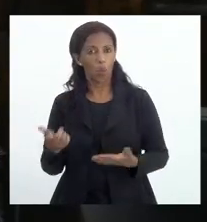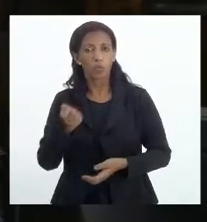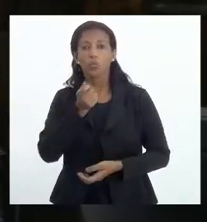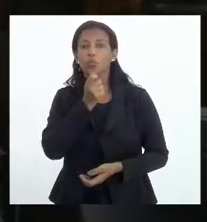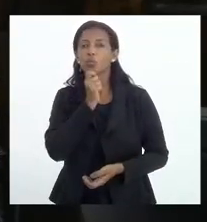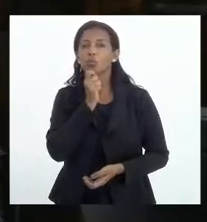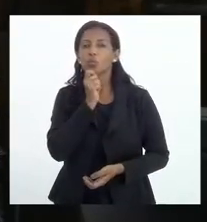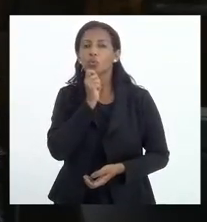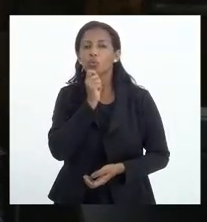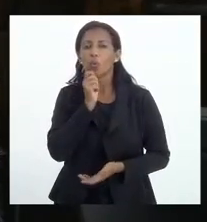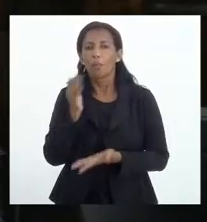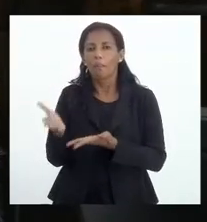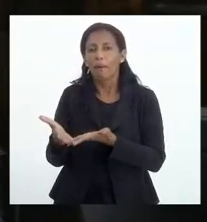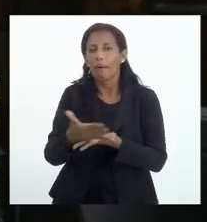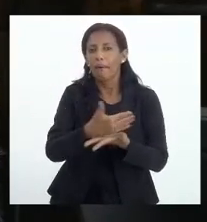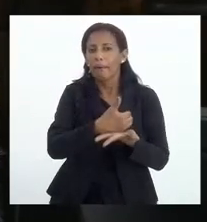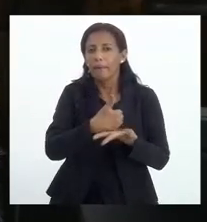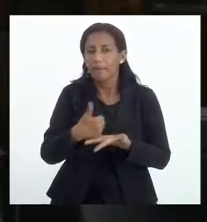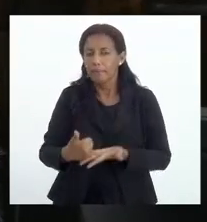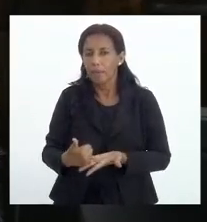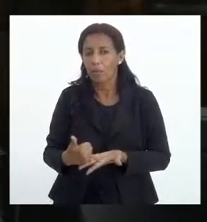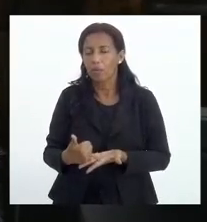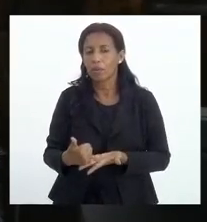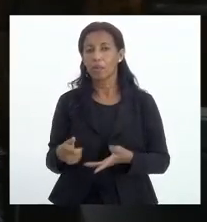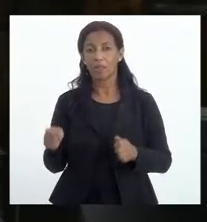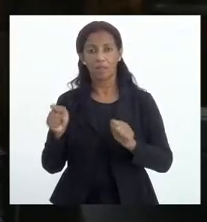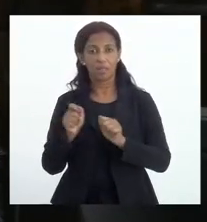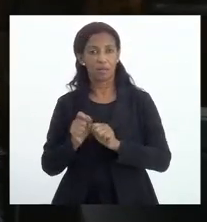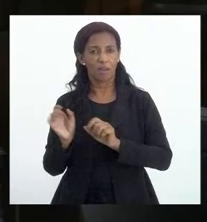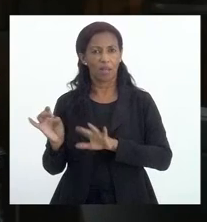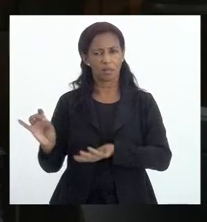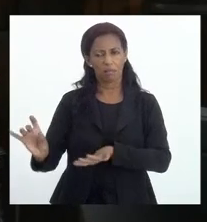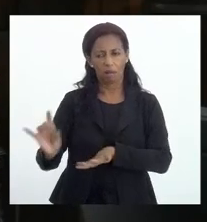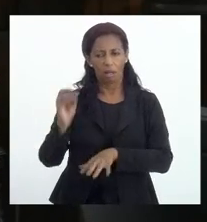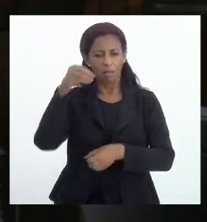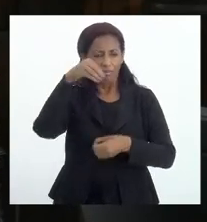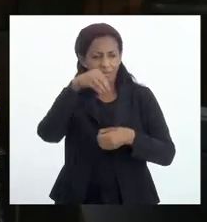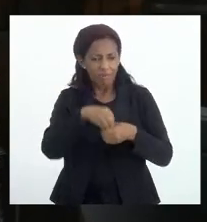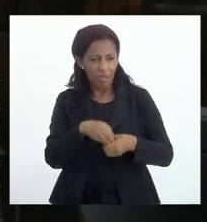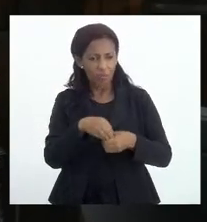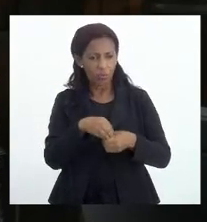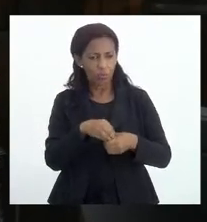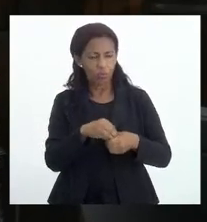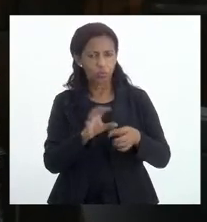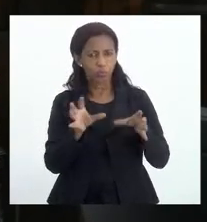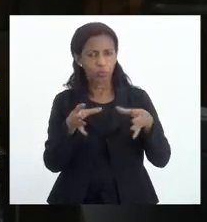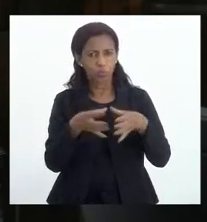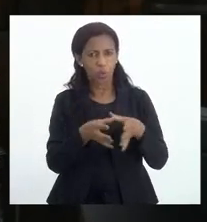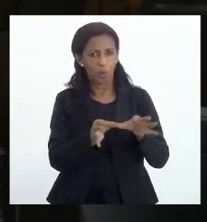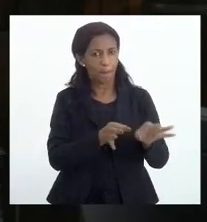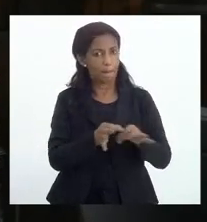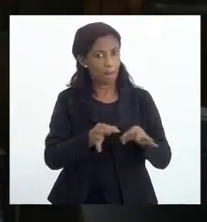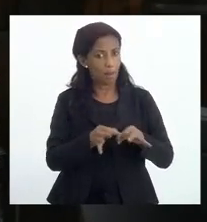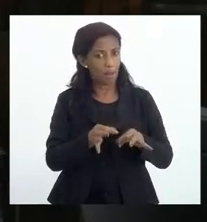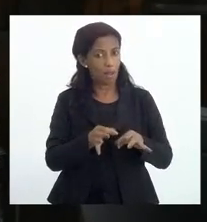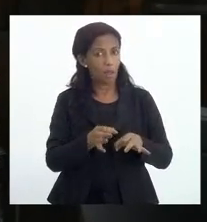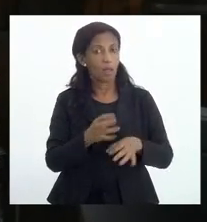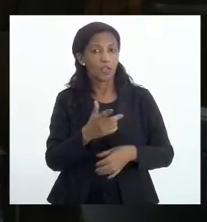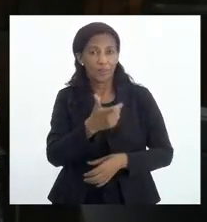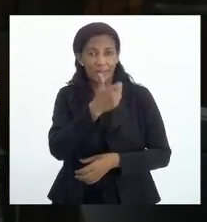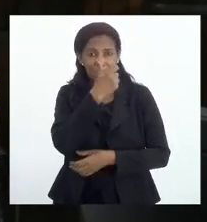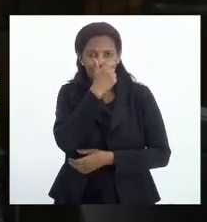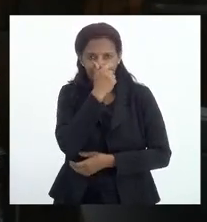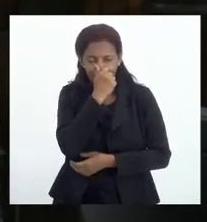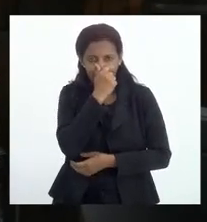tiver uma arrecadação que faça com que caiba dentro da máquina, a gente vai estar sempre com a corda pendurada no